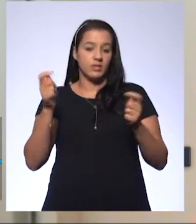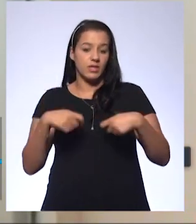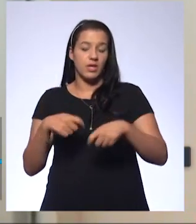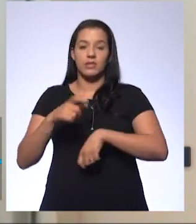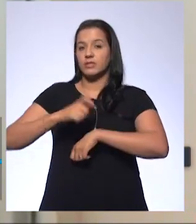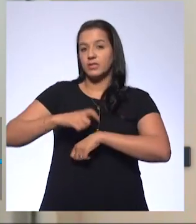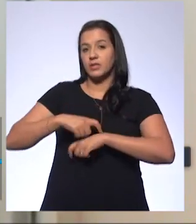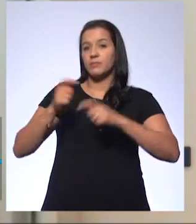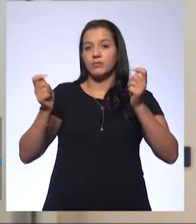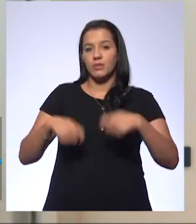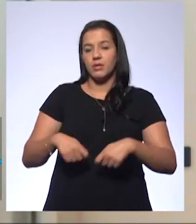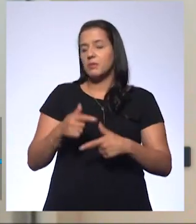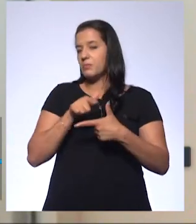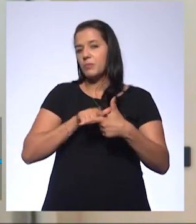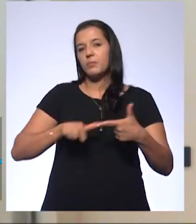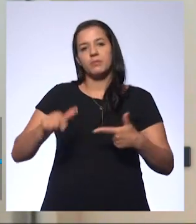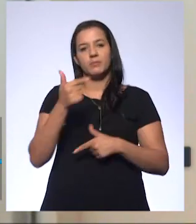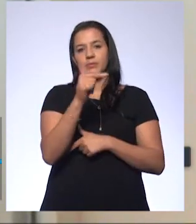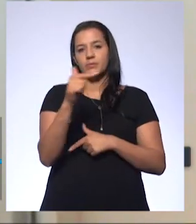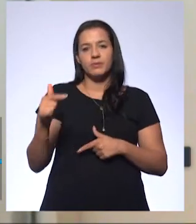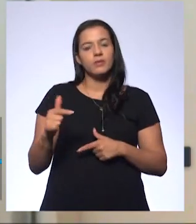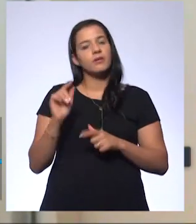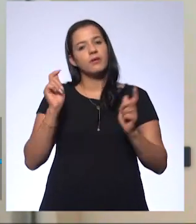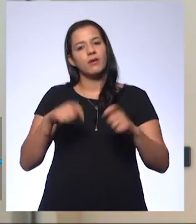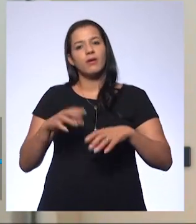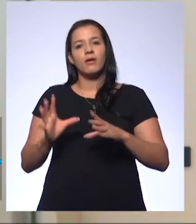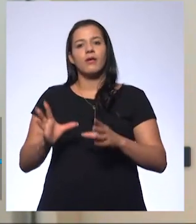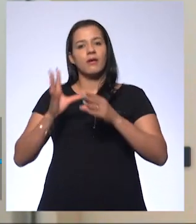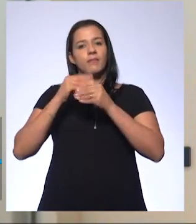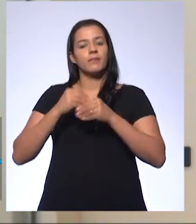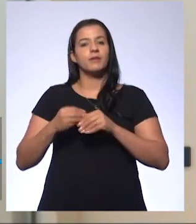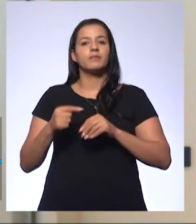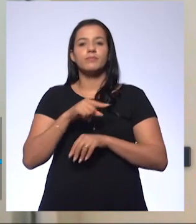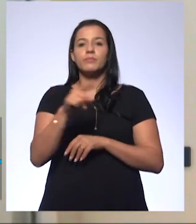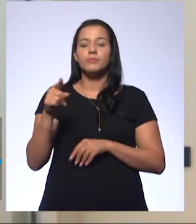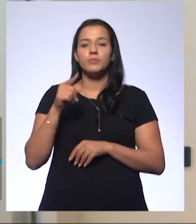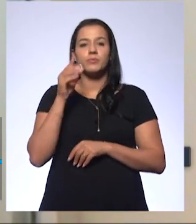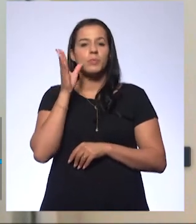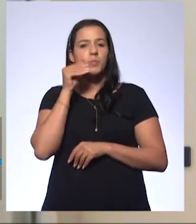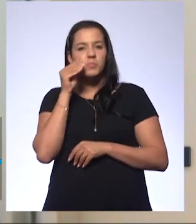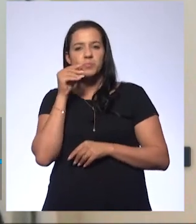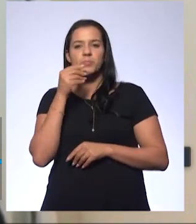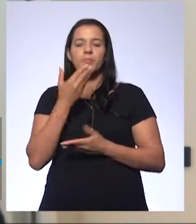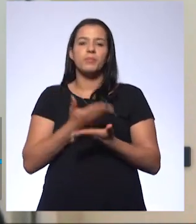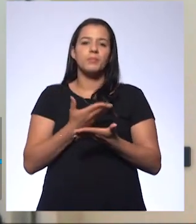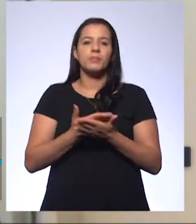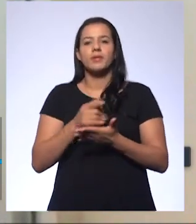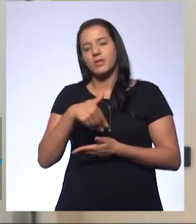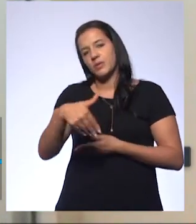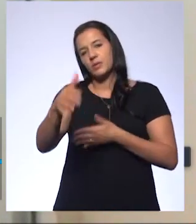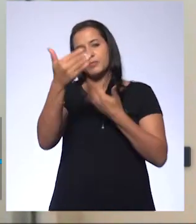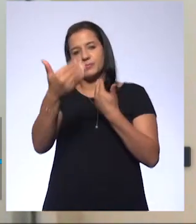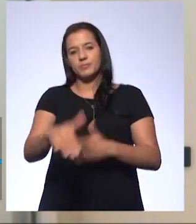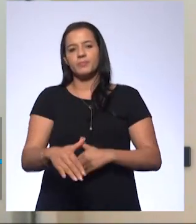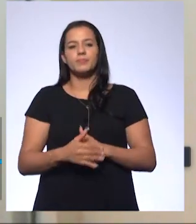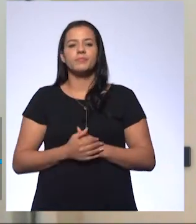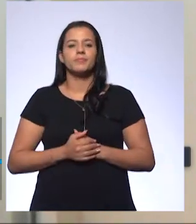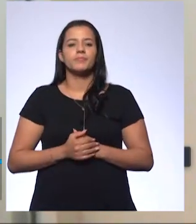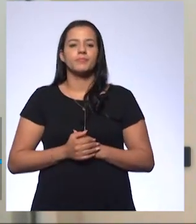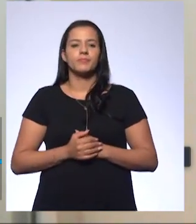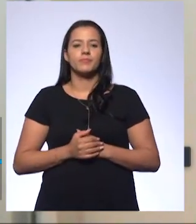essa distribuição, colocar os subníveis SP, DF, não tem problema, né? É um conteúdo a mais. Se você